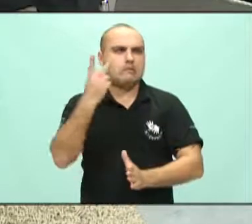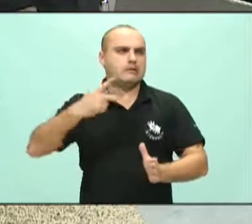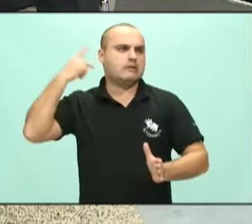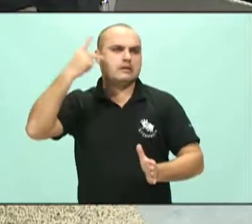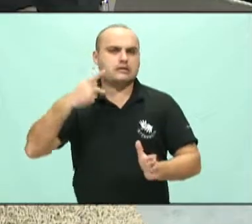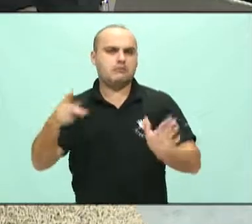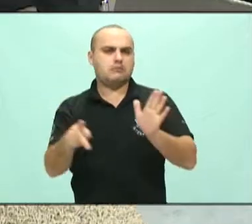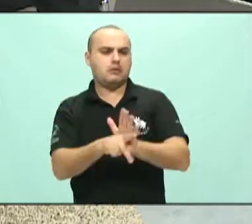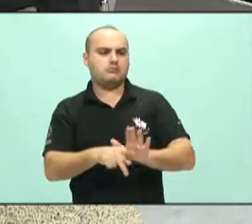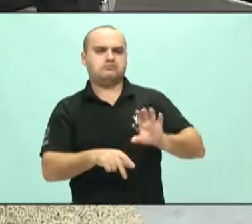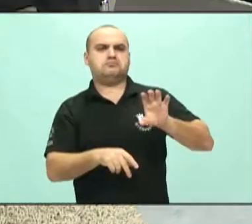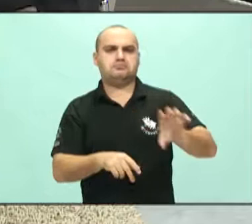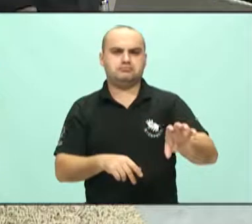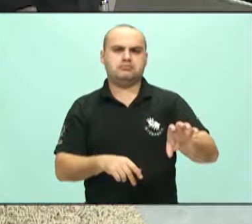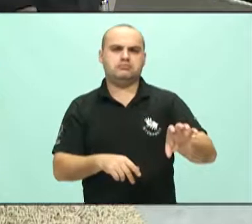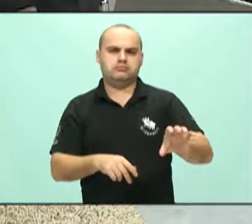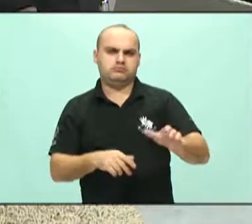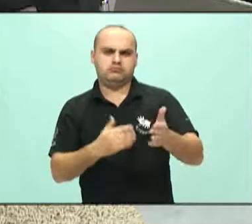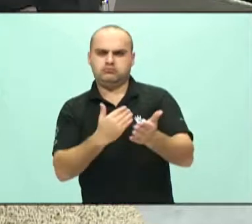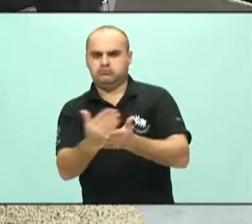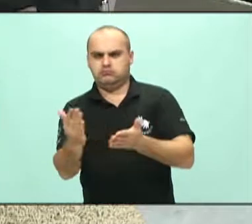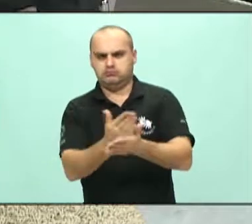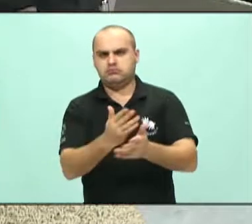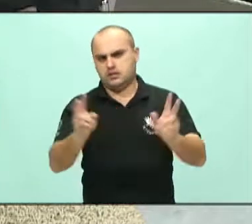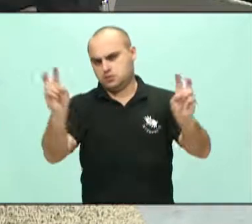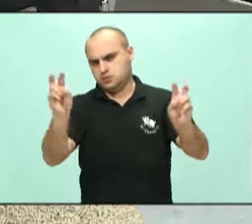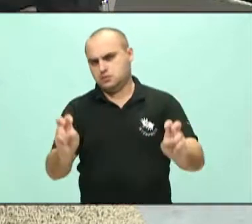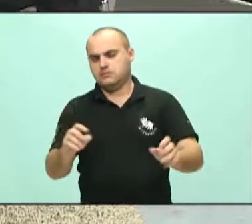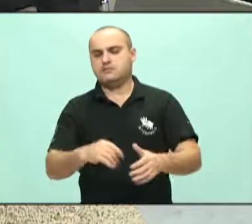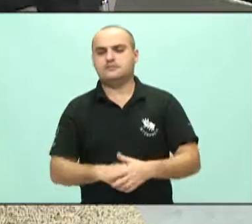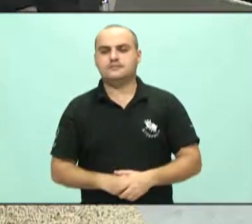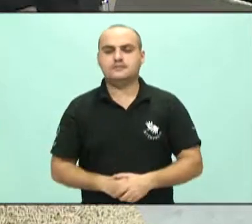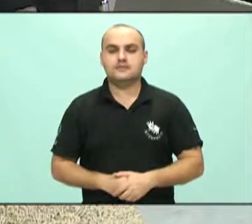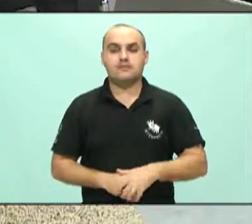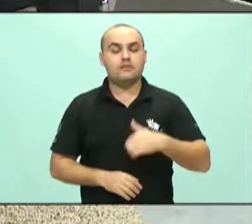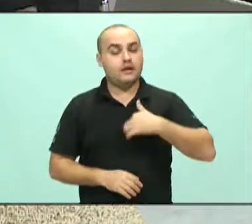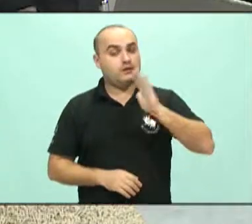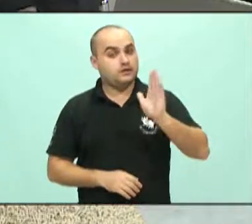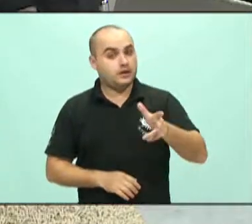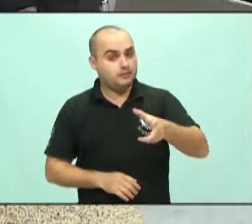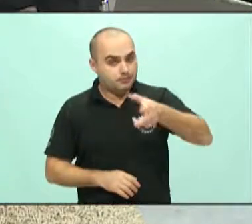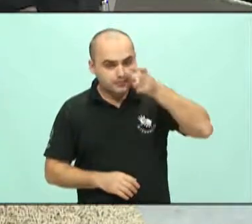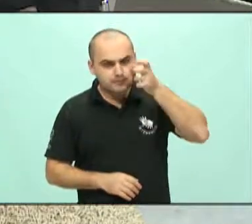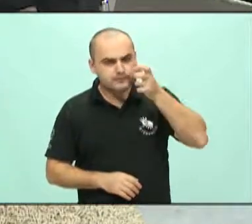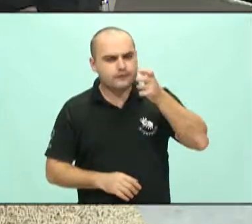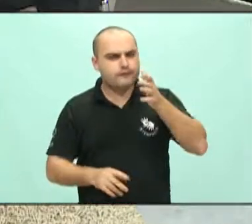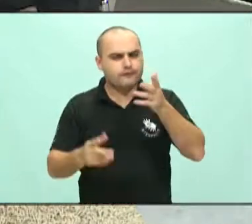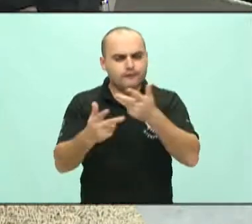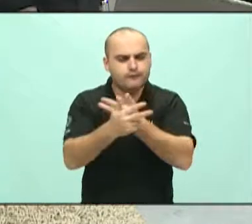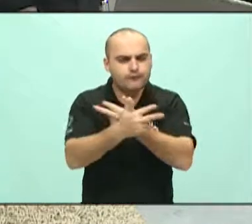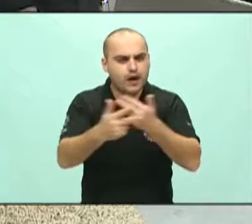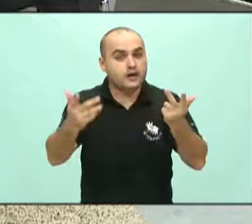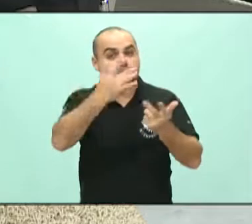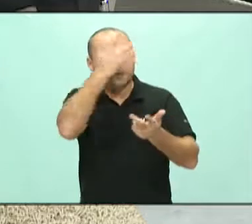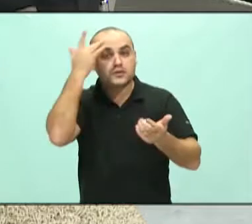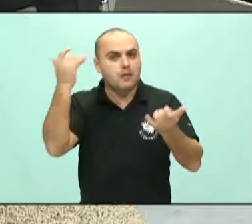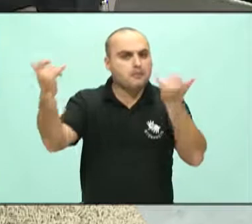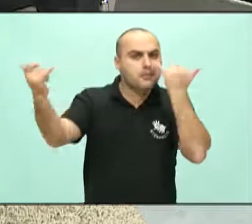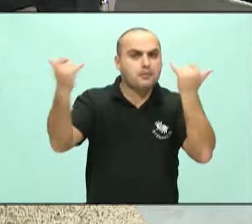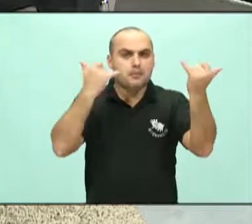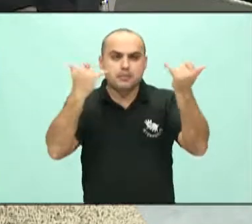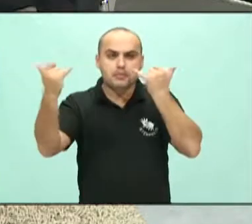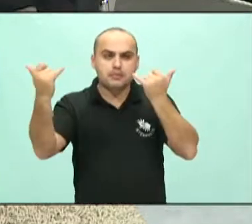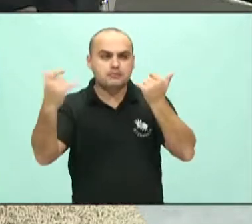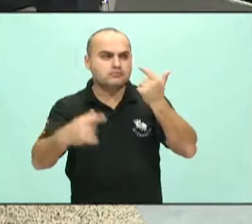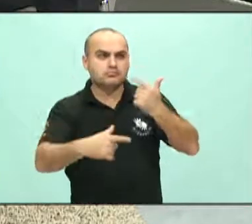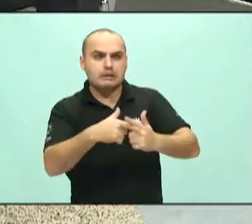em relação a qualquer tema. Eu já vi muita gente se manifestar por não existir